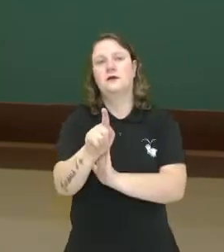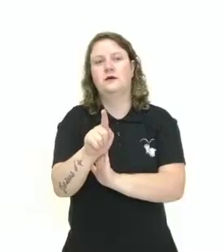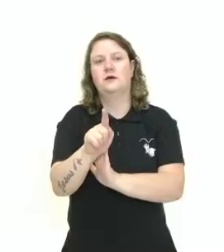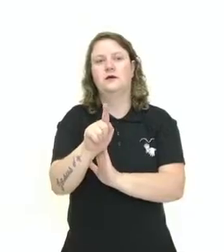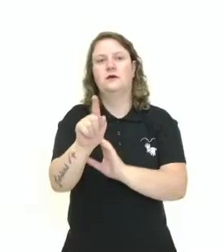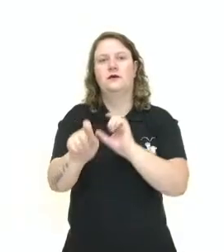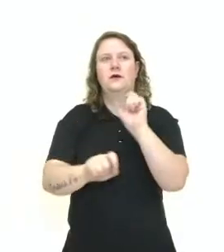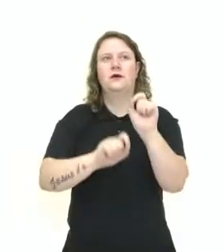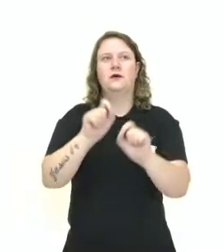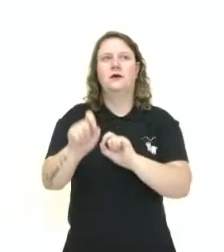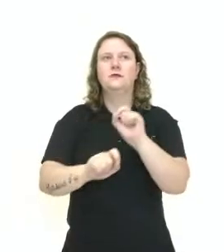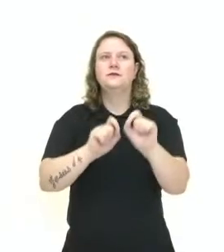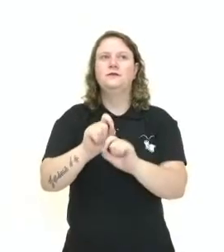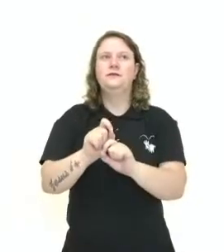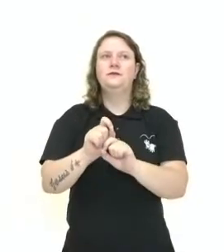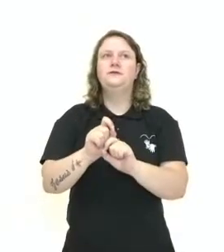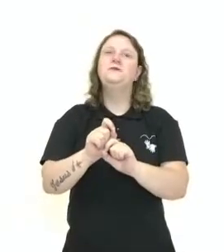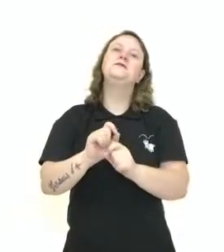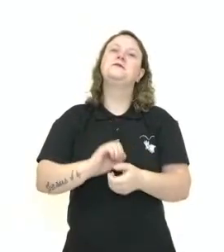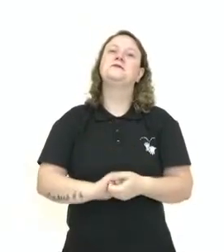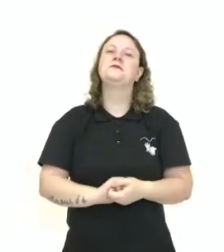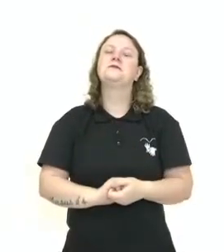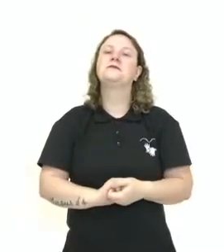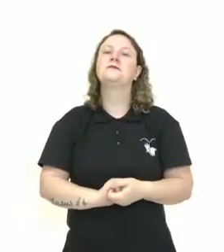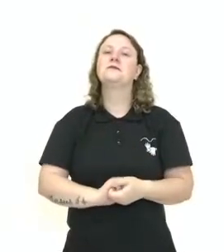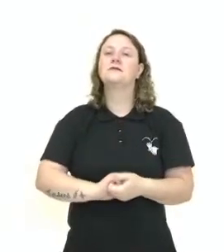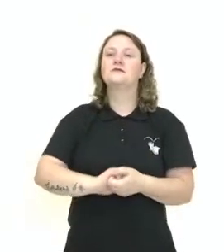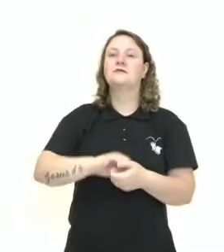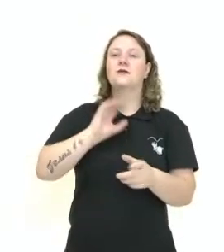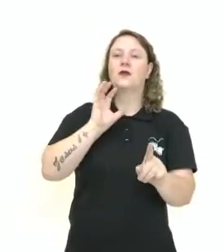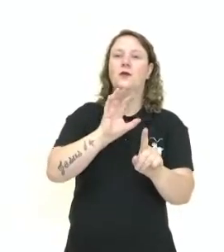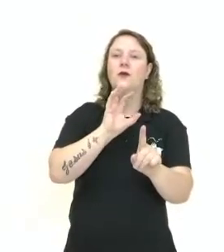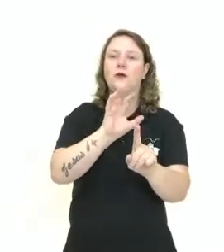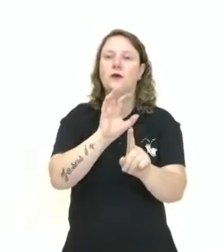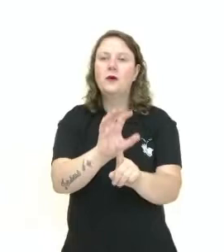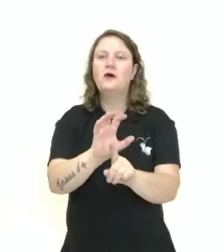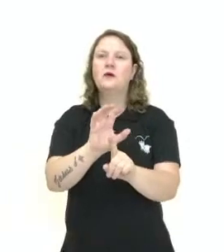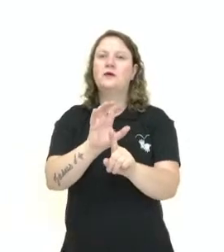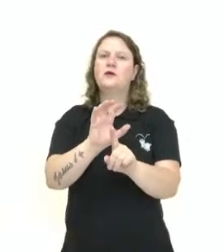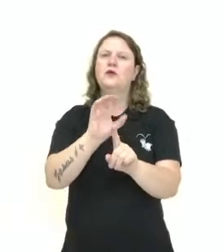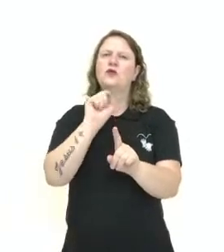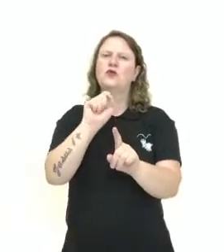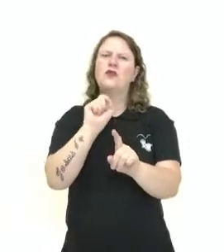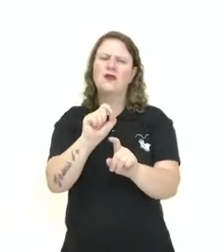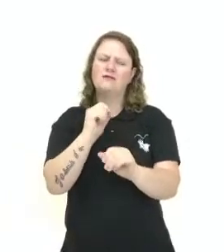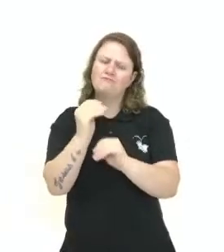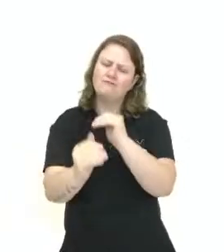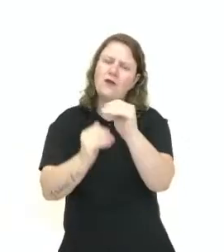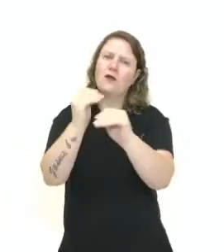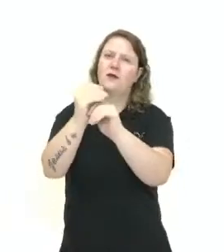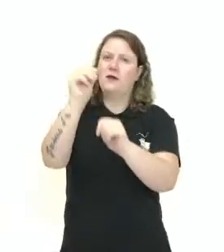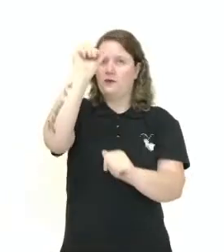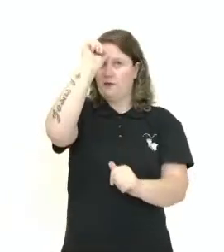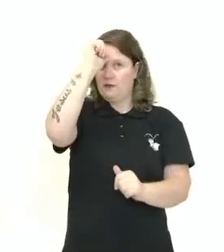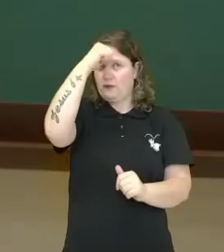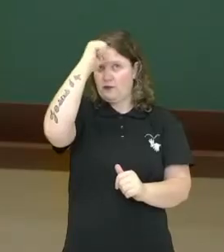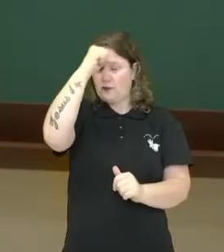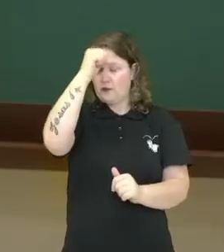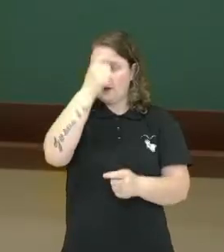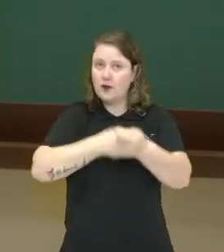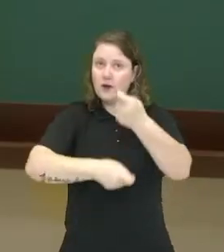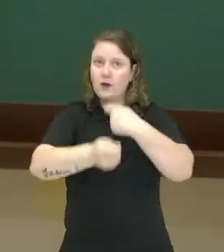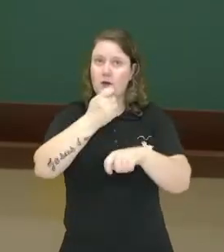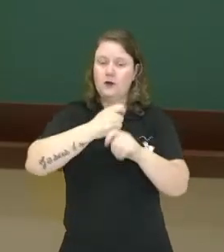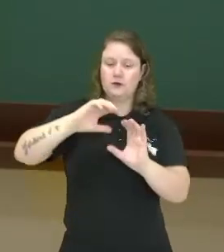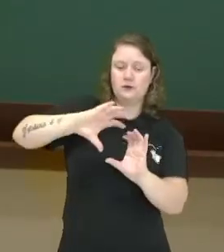os impactos que este desenvolvimento da Índia podem trazer para a economia mundial?